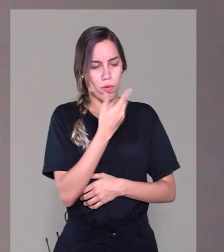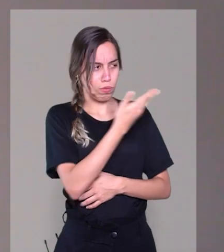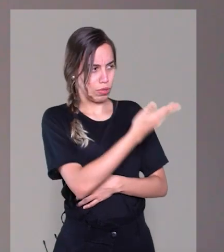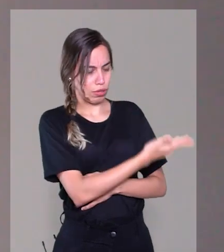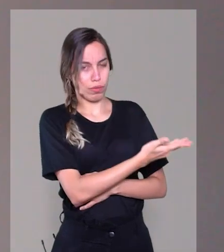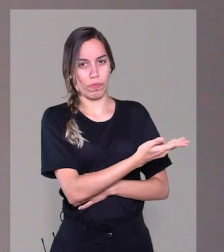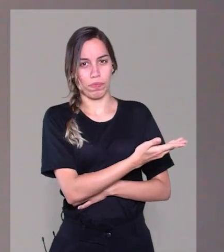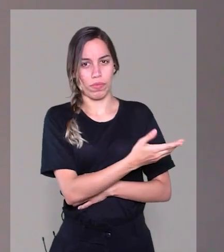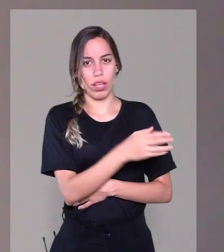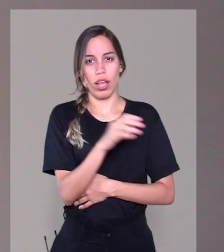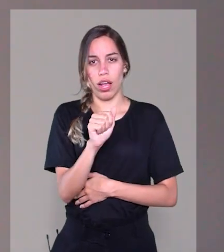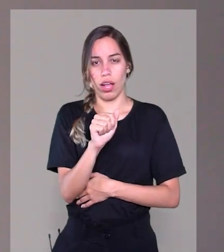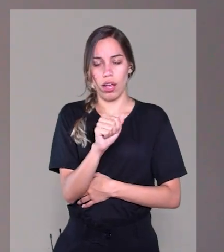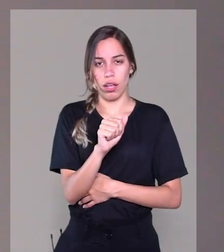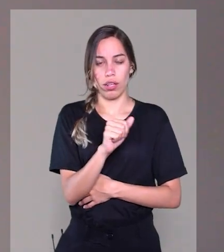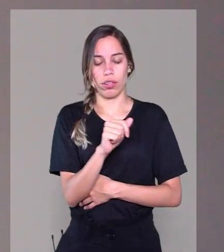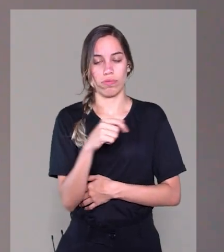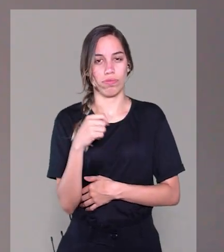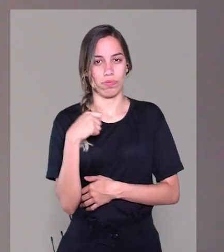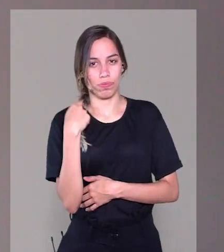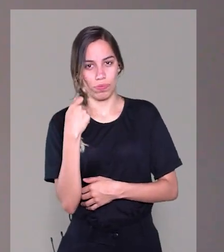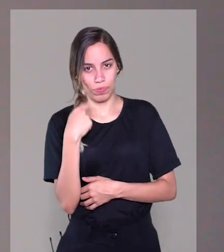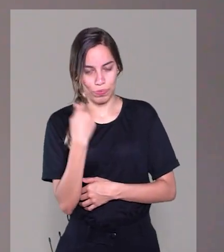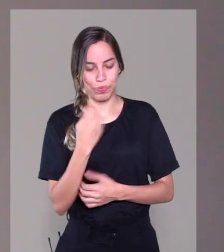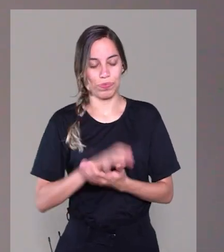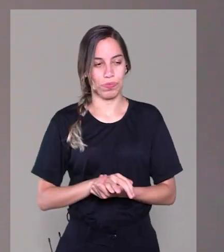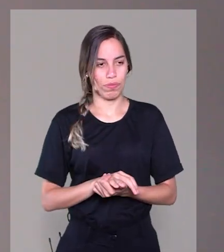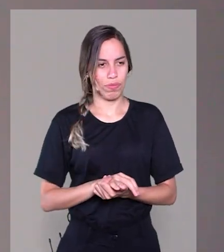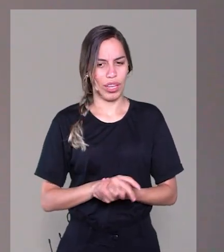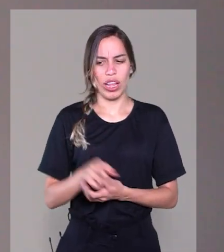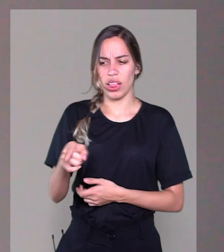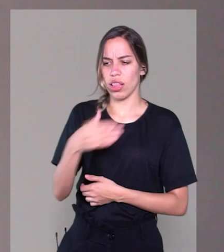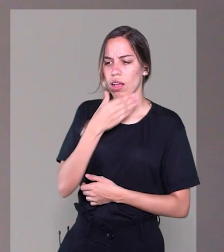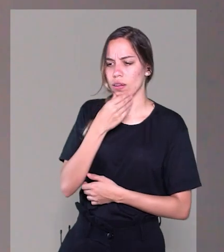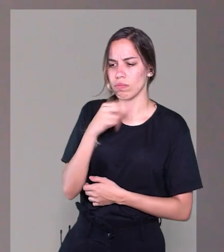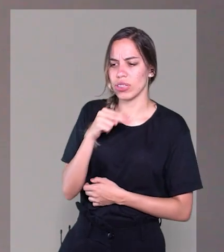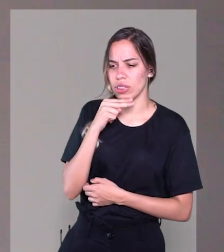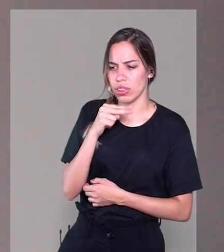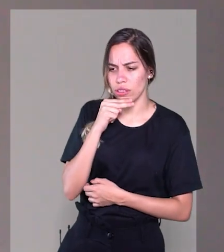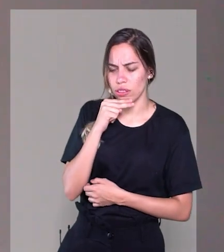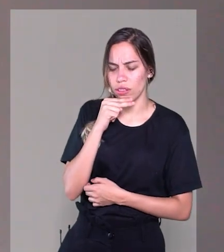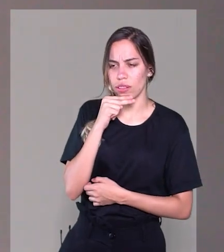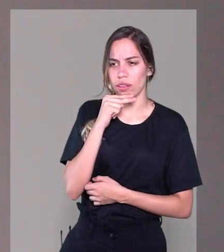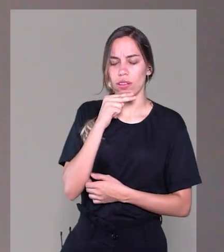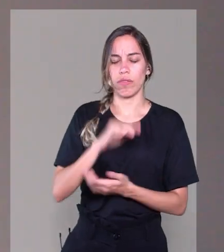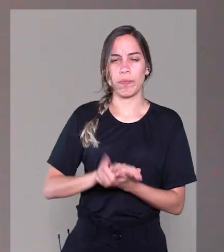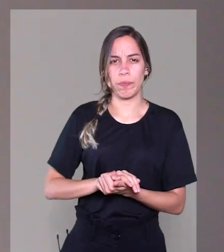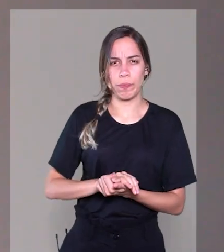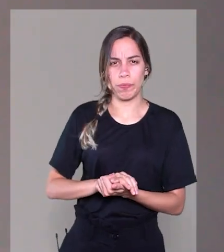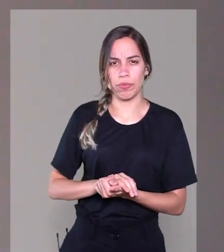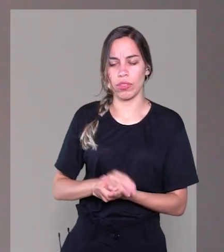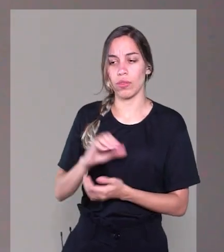direita, está aqui o Pedro Drummond, que é um artista visual, que é neto do Carlos Drummond, que vai começar